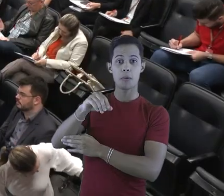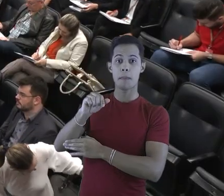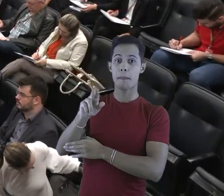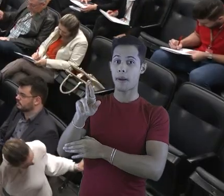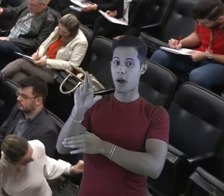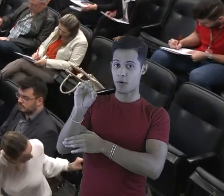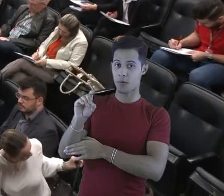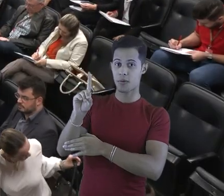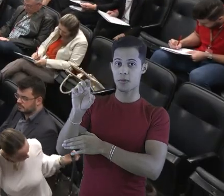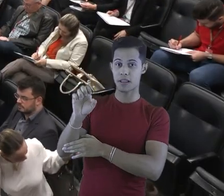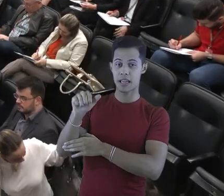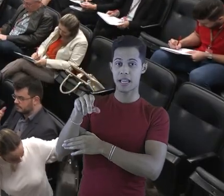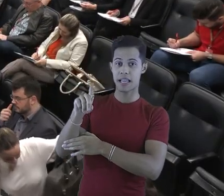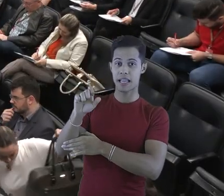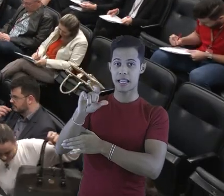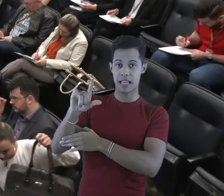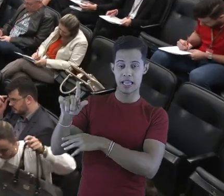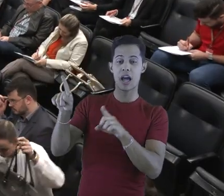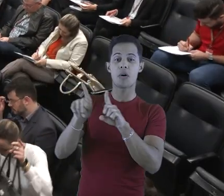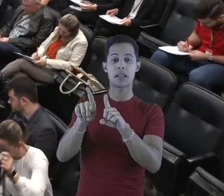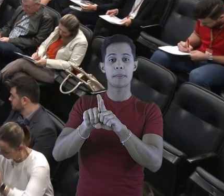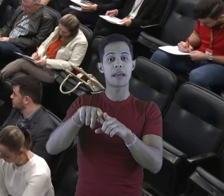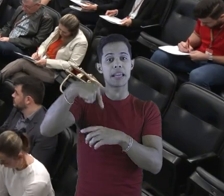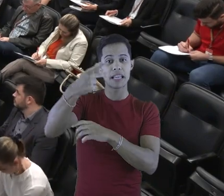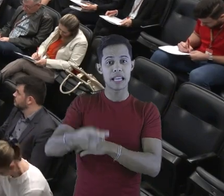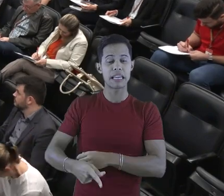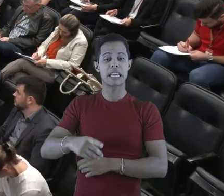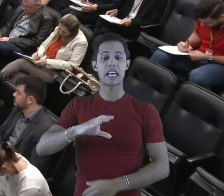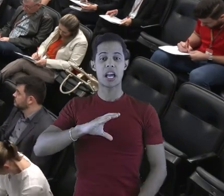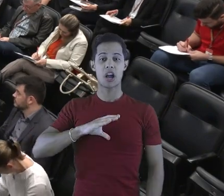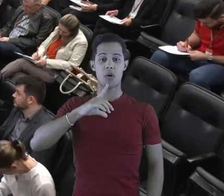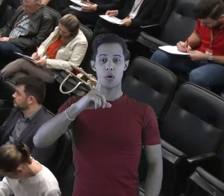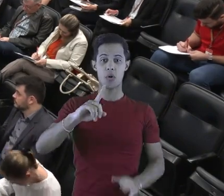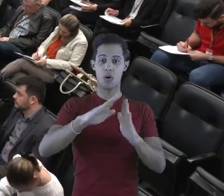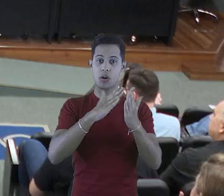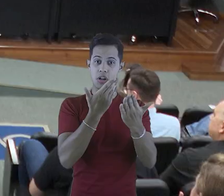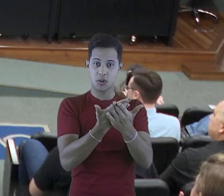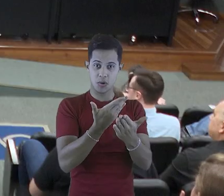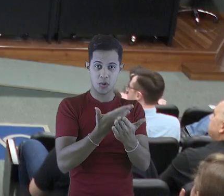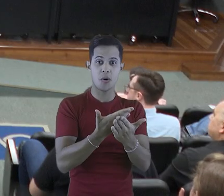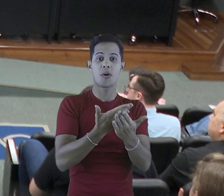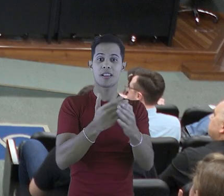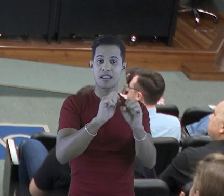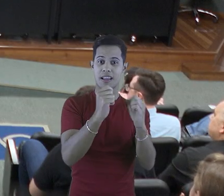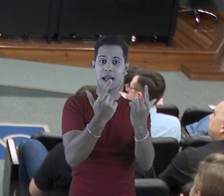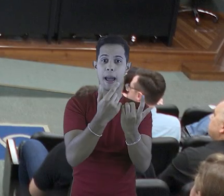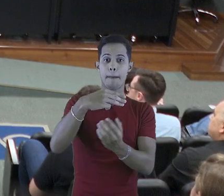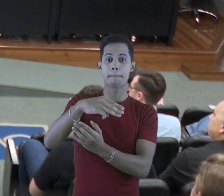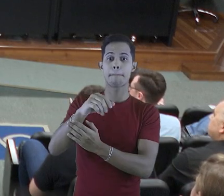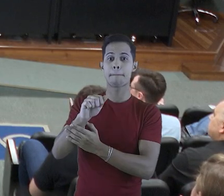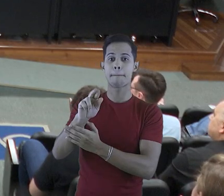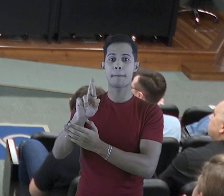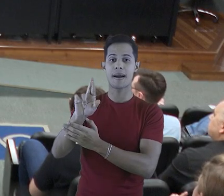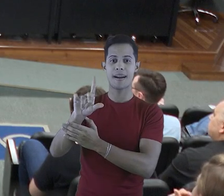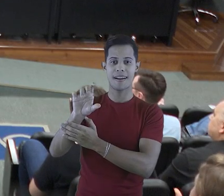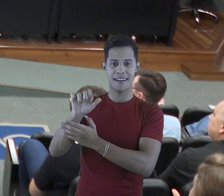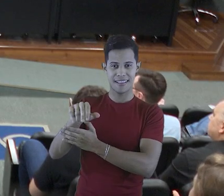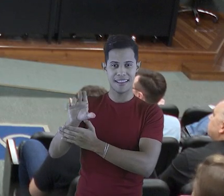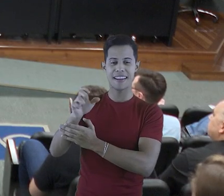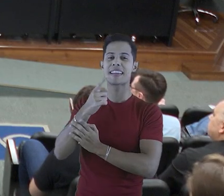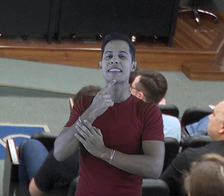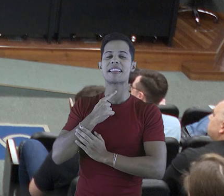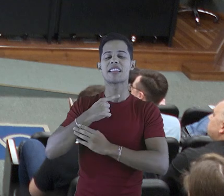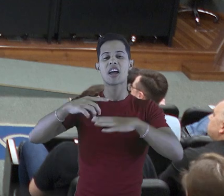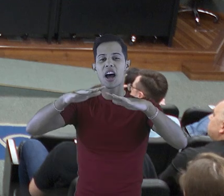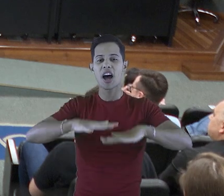da Escola do Legislativo, deputado Júlio Garcia, e da coordenadora da Escola do Legislativo, Marlene Fengler, desejamos a todos um excelente